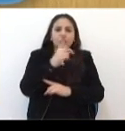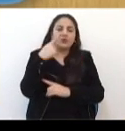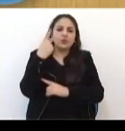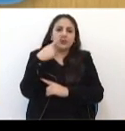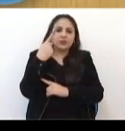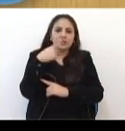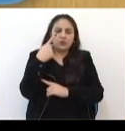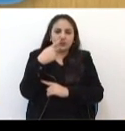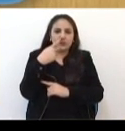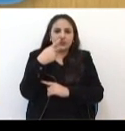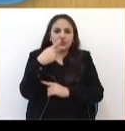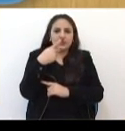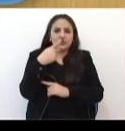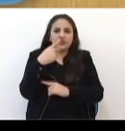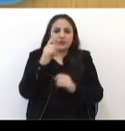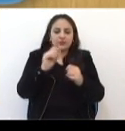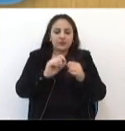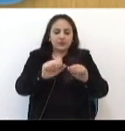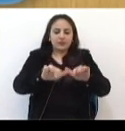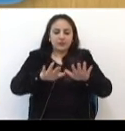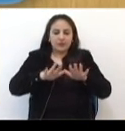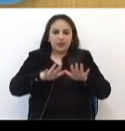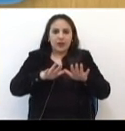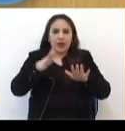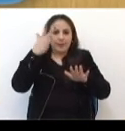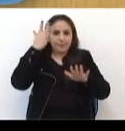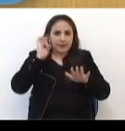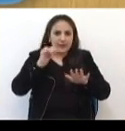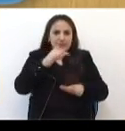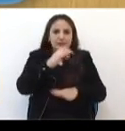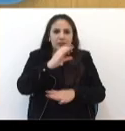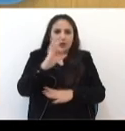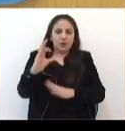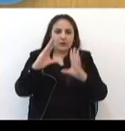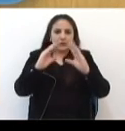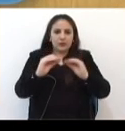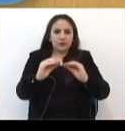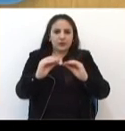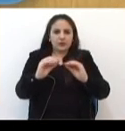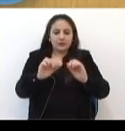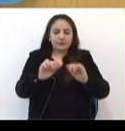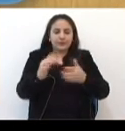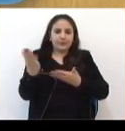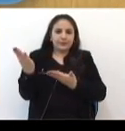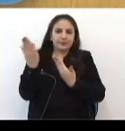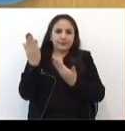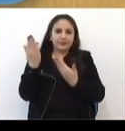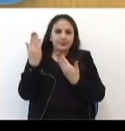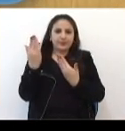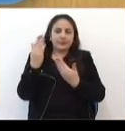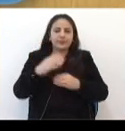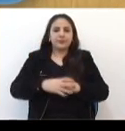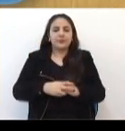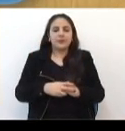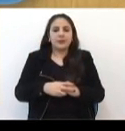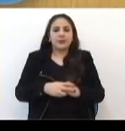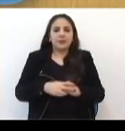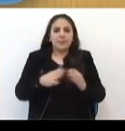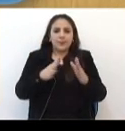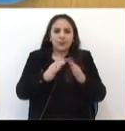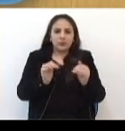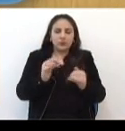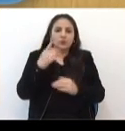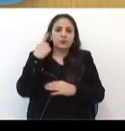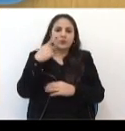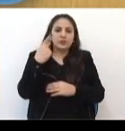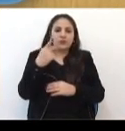marcar a data, o Parlamento Municipal realiza amanhã, às 7 horas da noite, uma sessão solene. O pedido